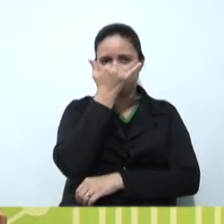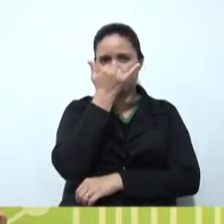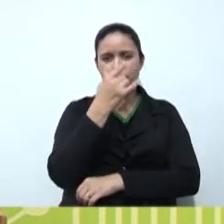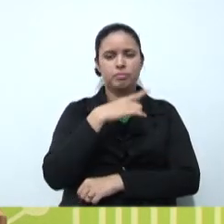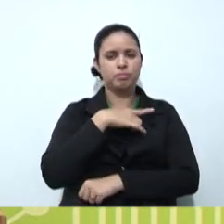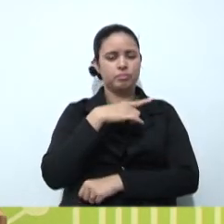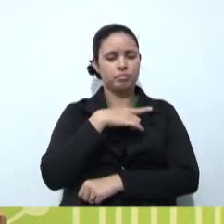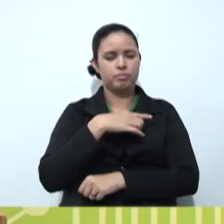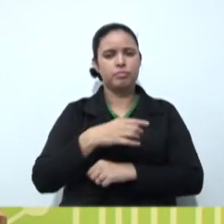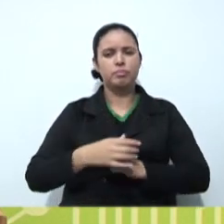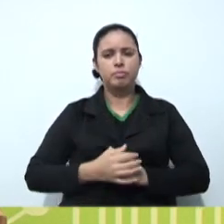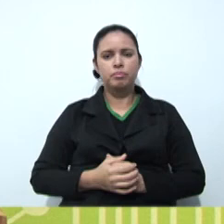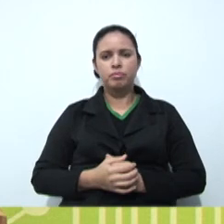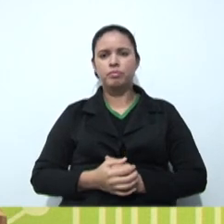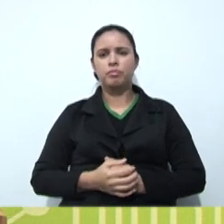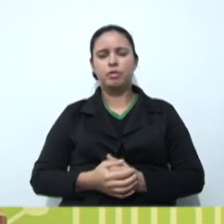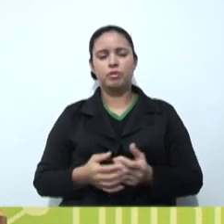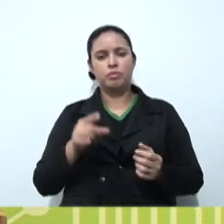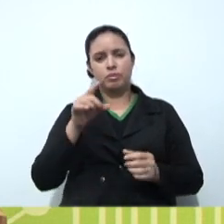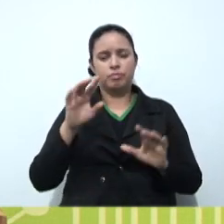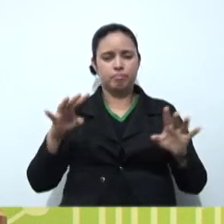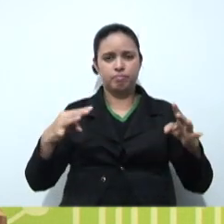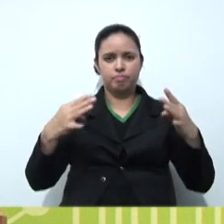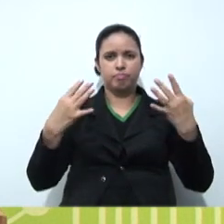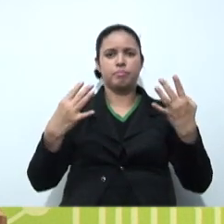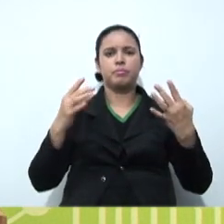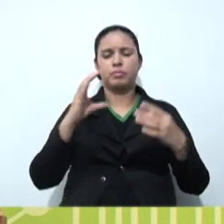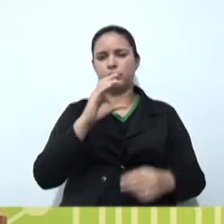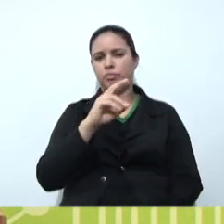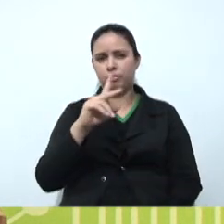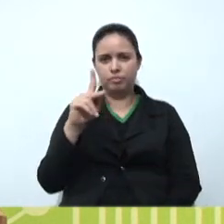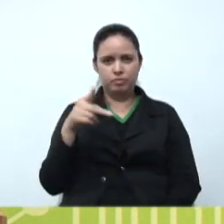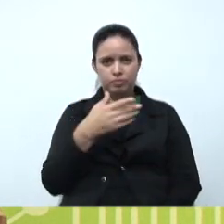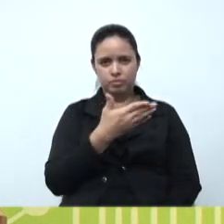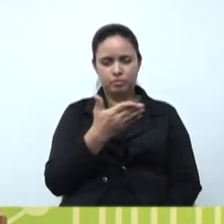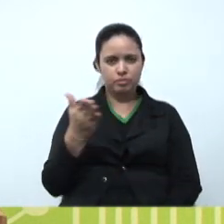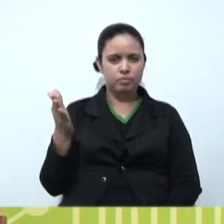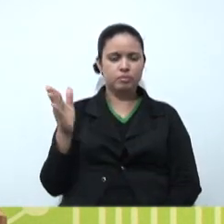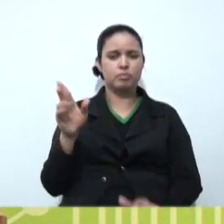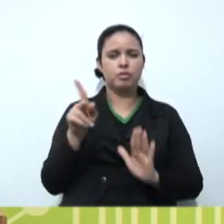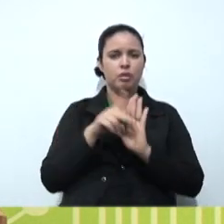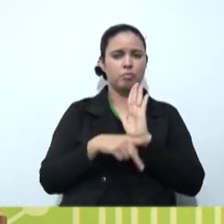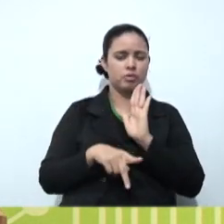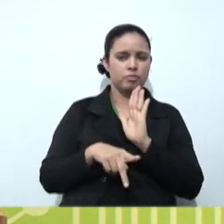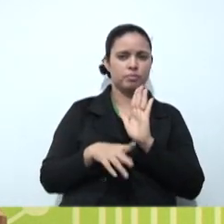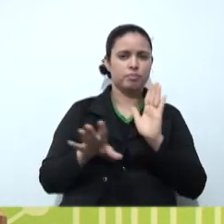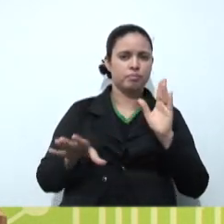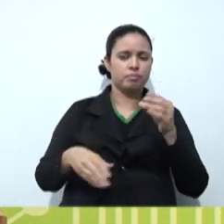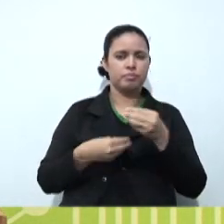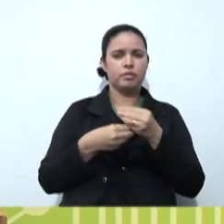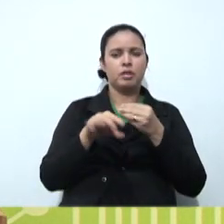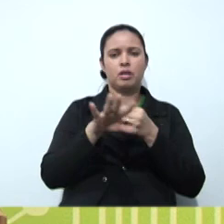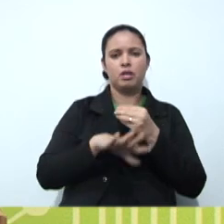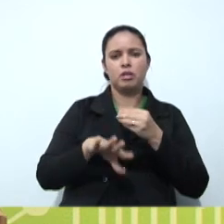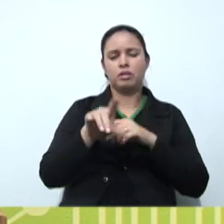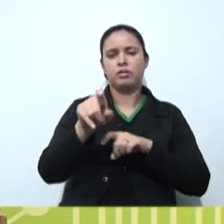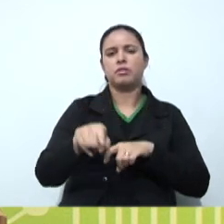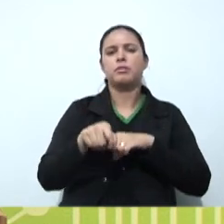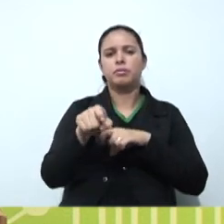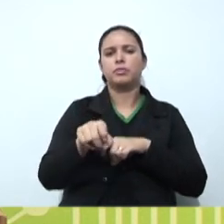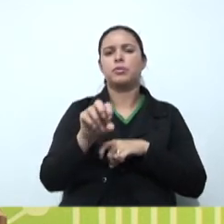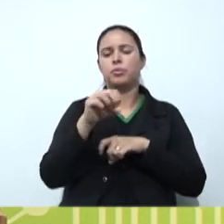muito grande. Então você que está ligado aí na questão da cooperativa, do seu projeto integrador, da área de agricultura ou que venha